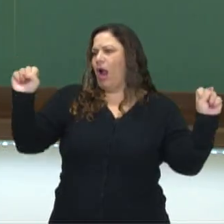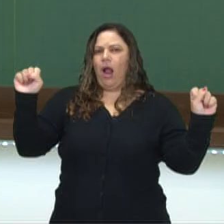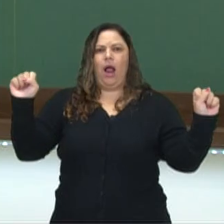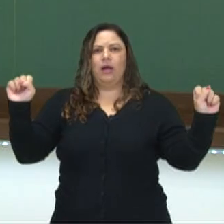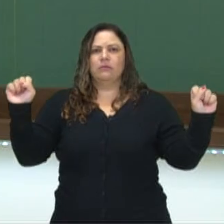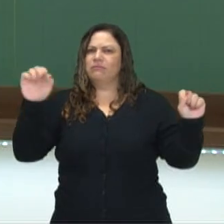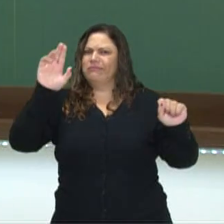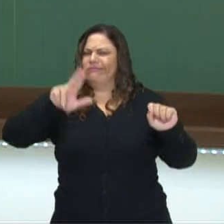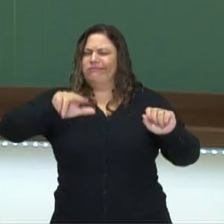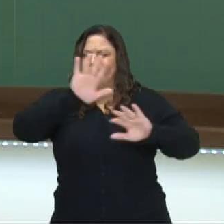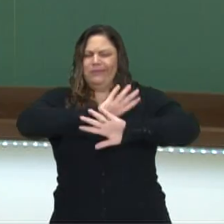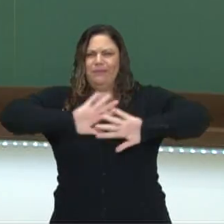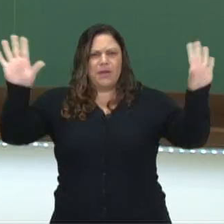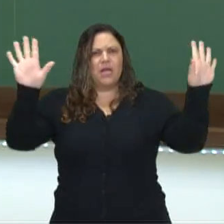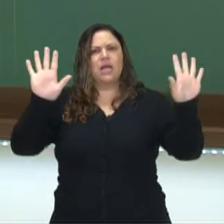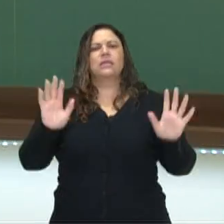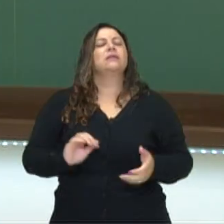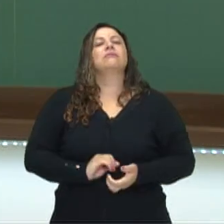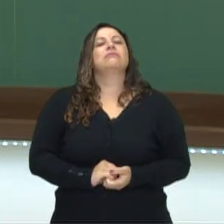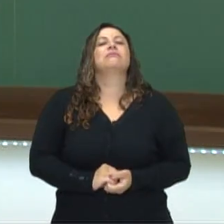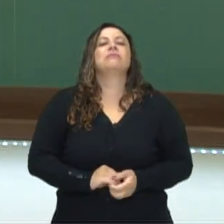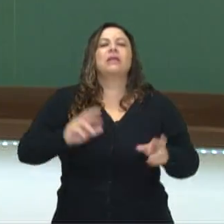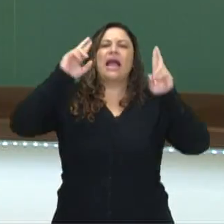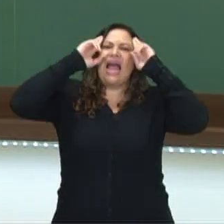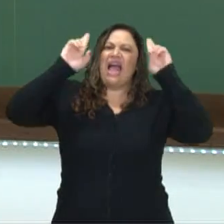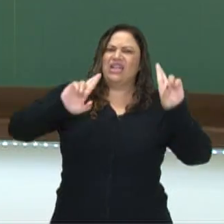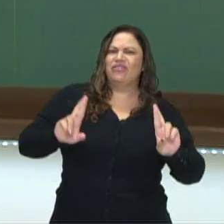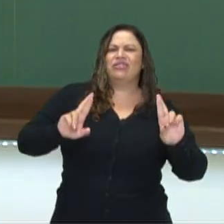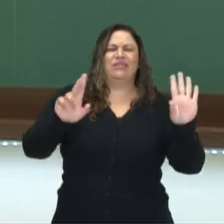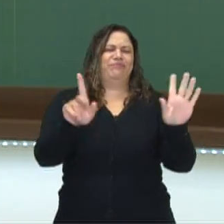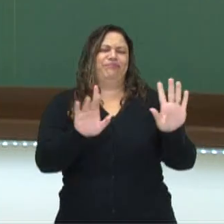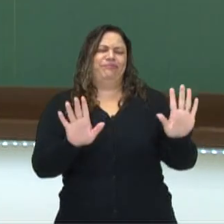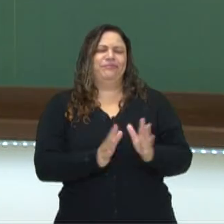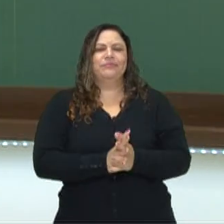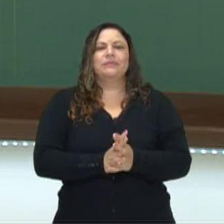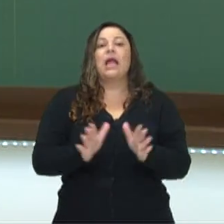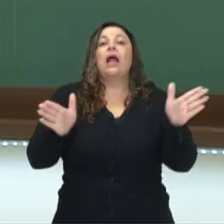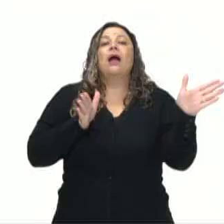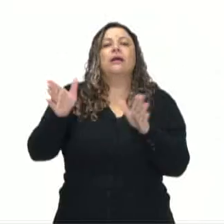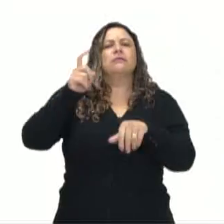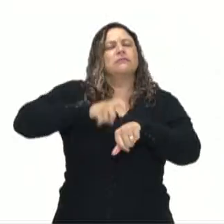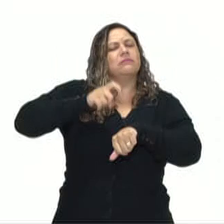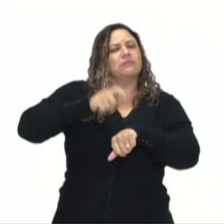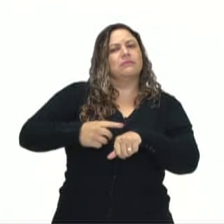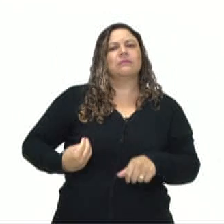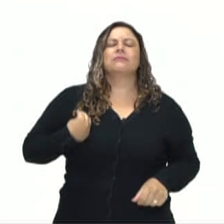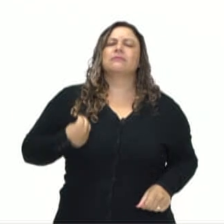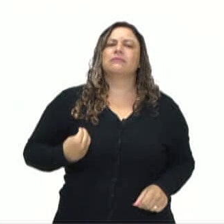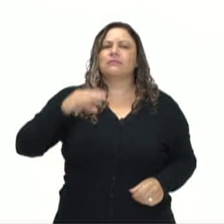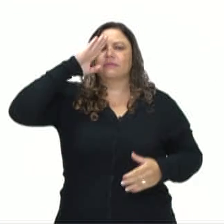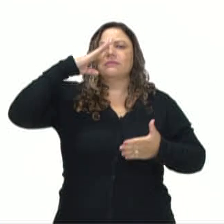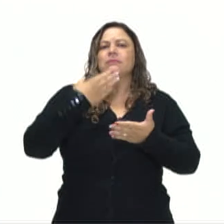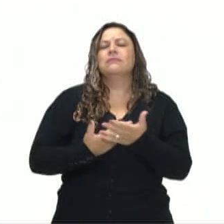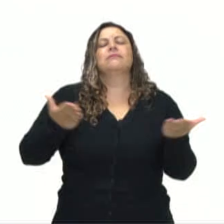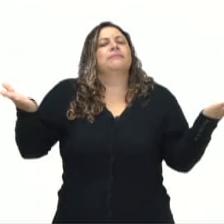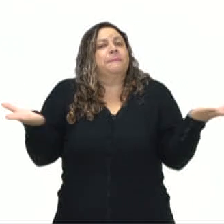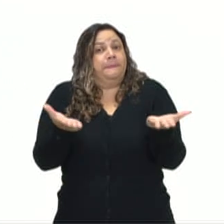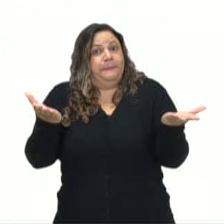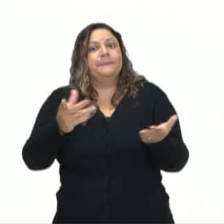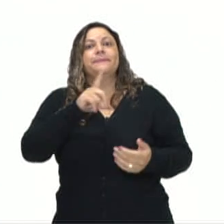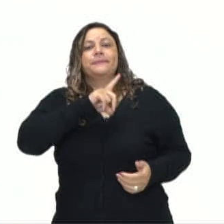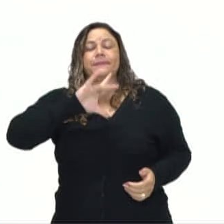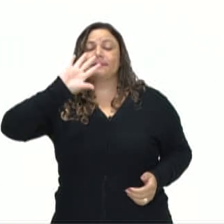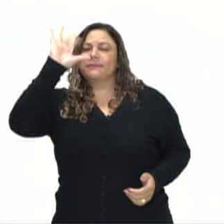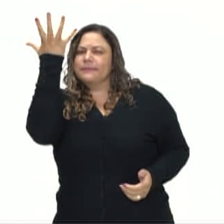sem tanto radicalismo. Em quais momentos da vida você acredita já ter agido de forma